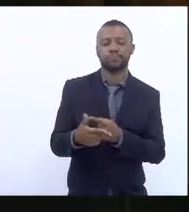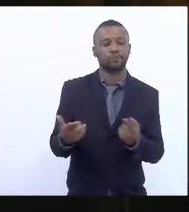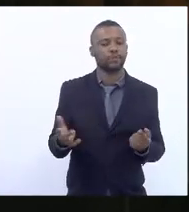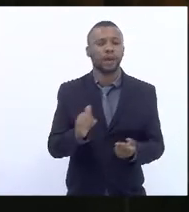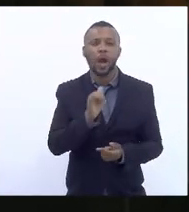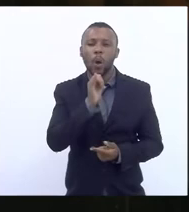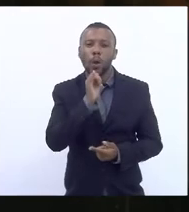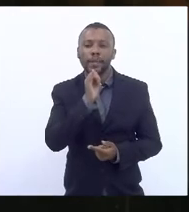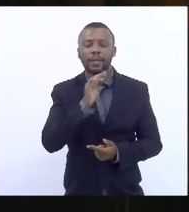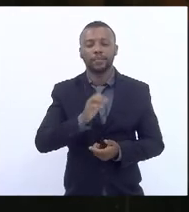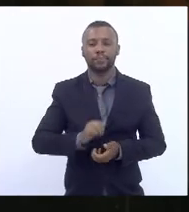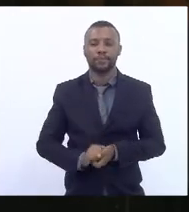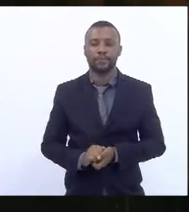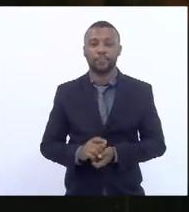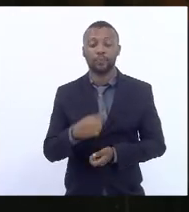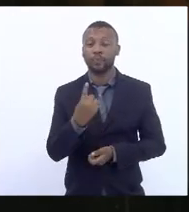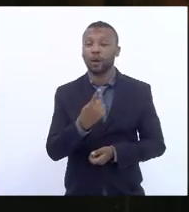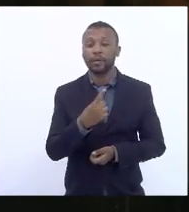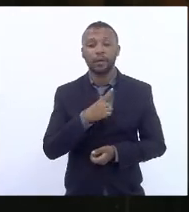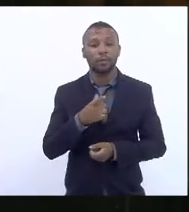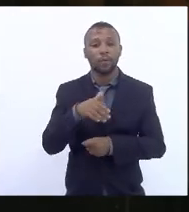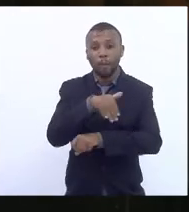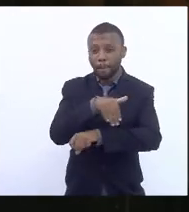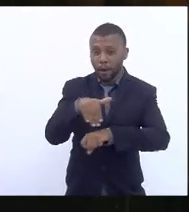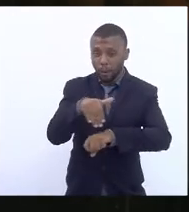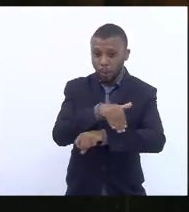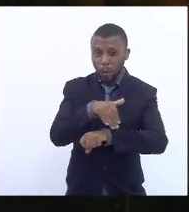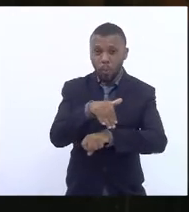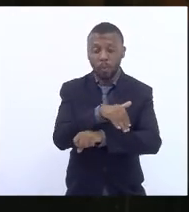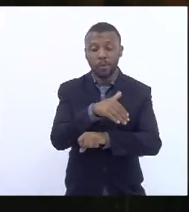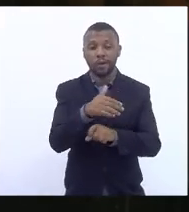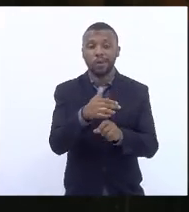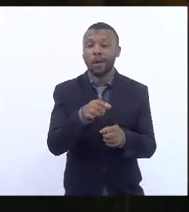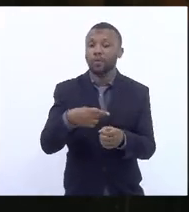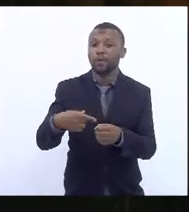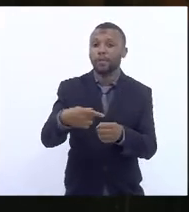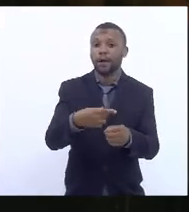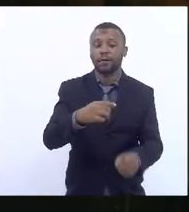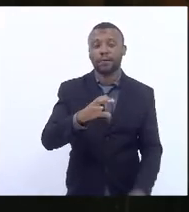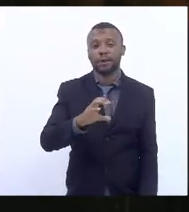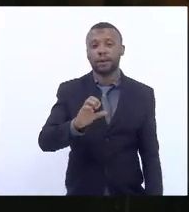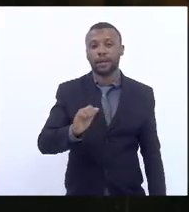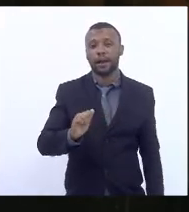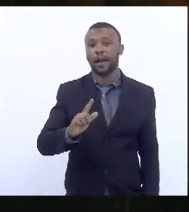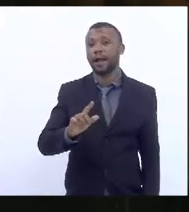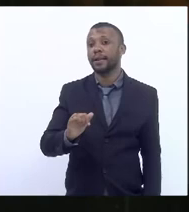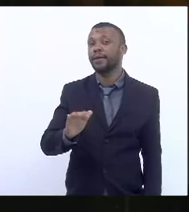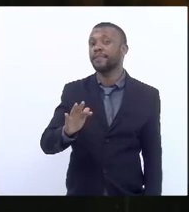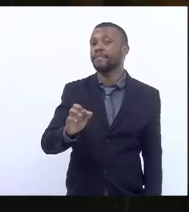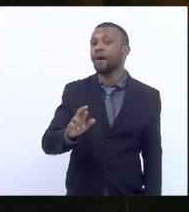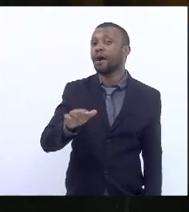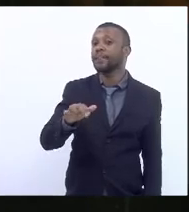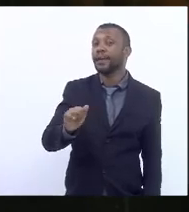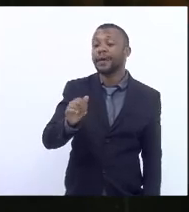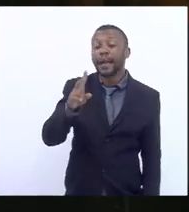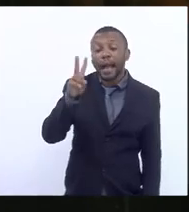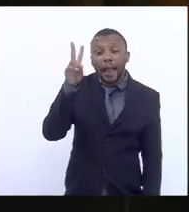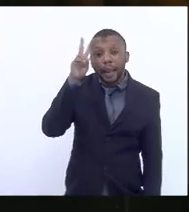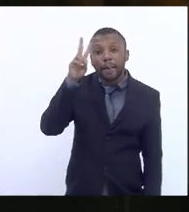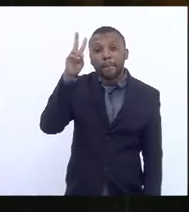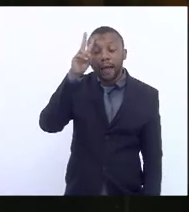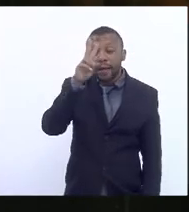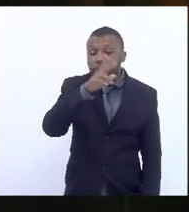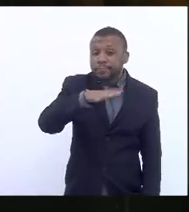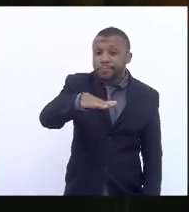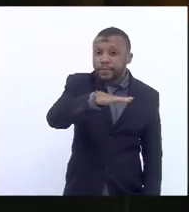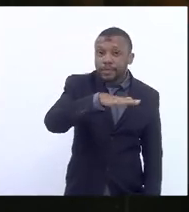uma rua no distrito da Califórnia, distrito esse, que só é lembrado em Barra do Piraí